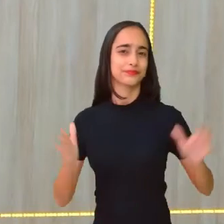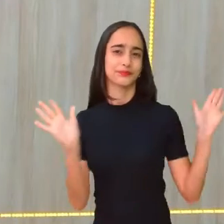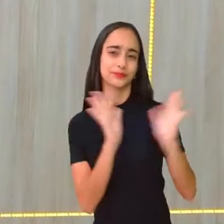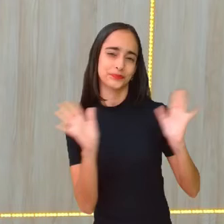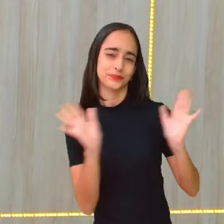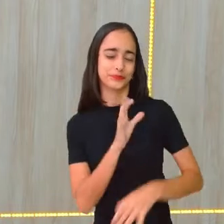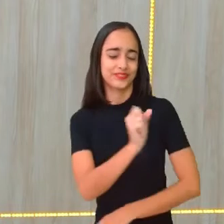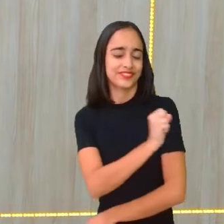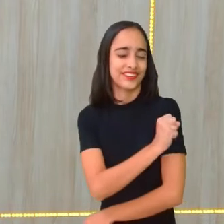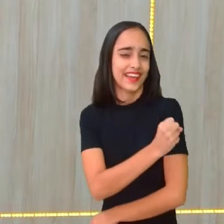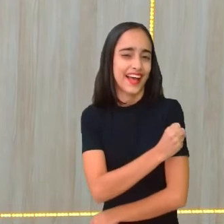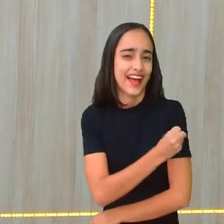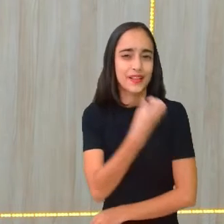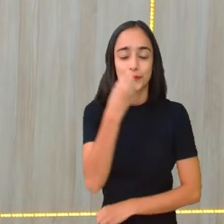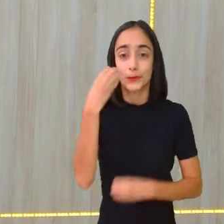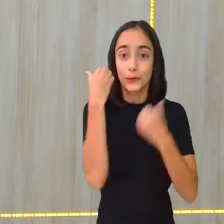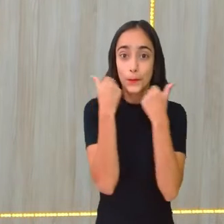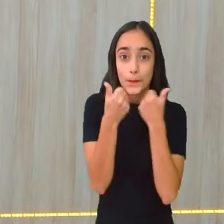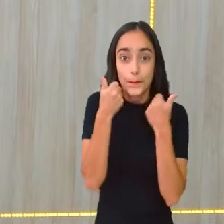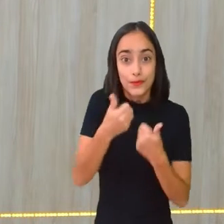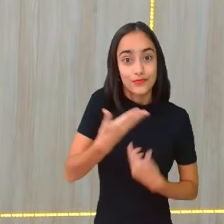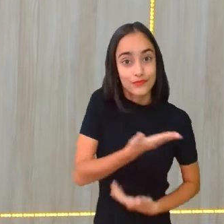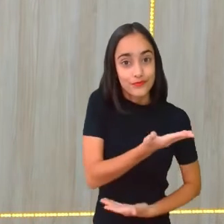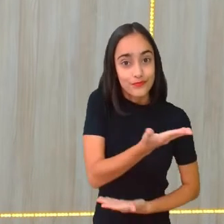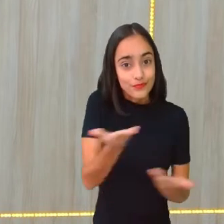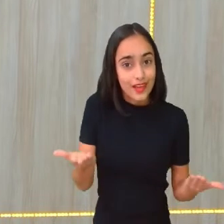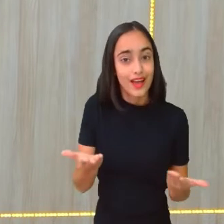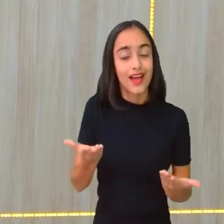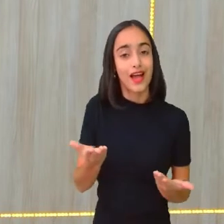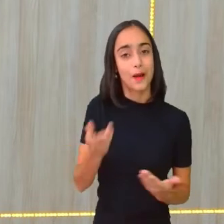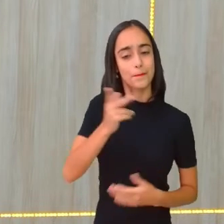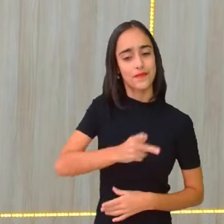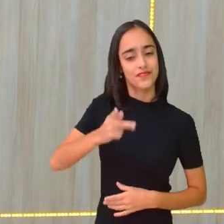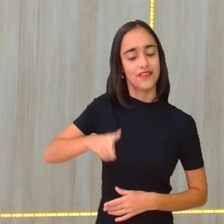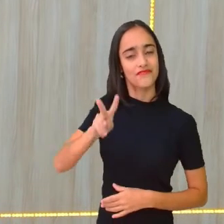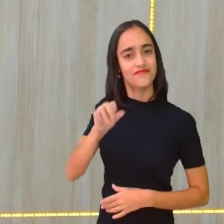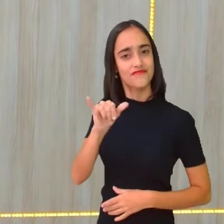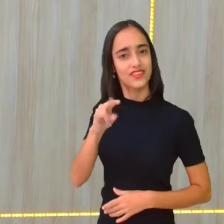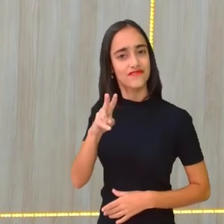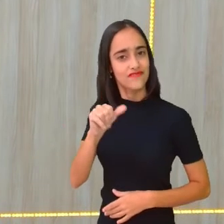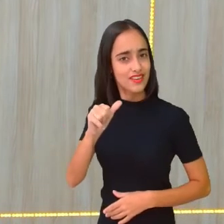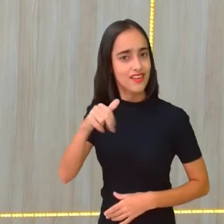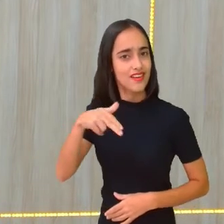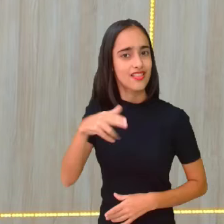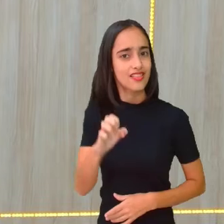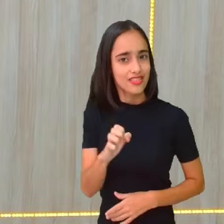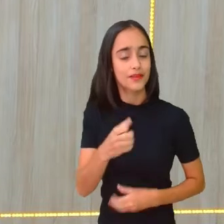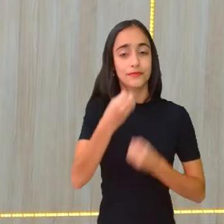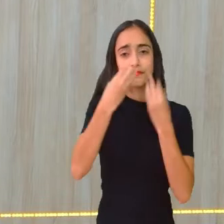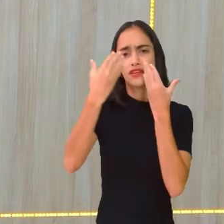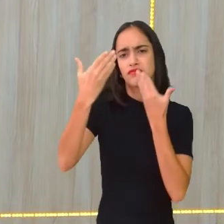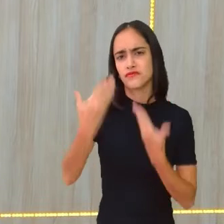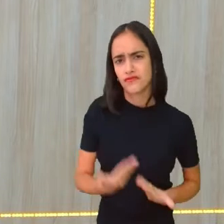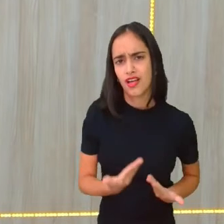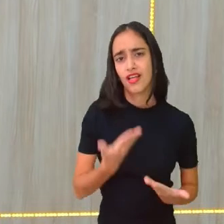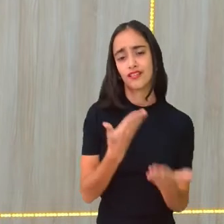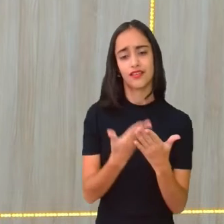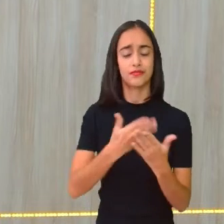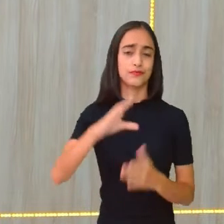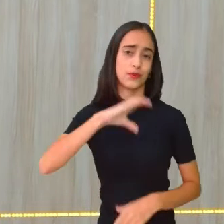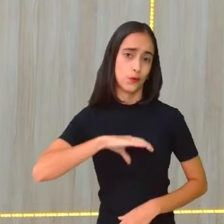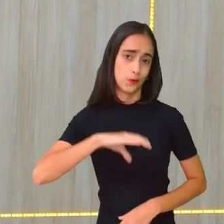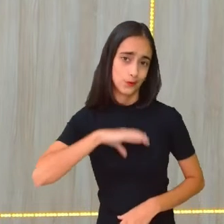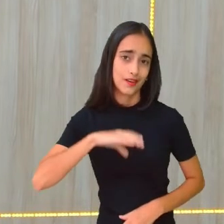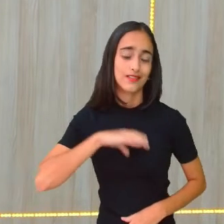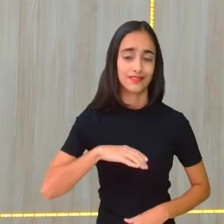Olá, oitavo ano, tudo bem com vocês? Eu sou Viviane Santos e esse é o meu sinal. Sejam todos bem-vindos à aula de língua portuguesa, tá